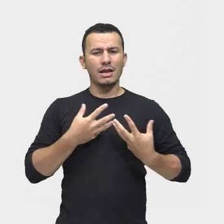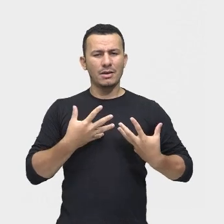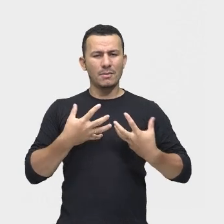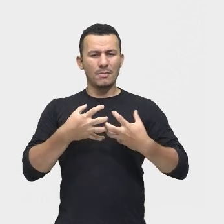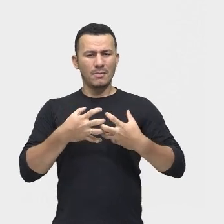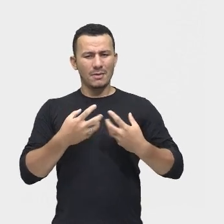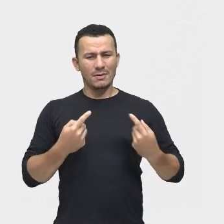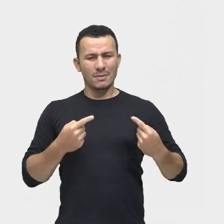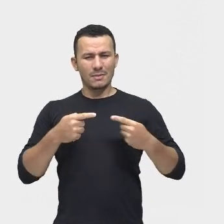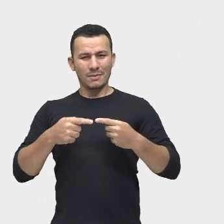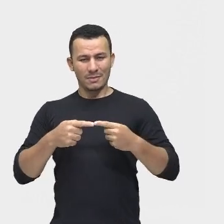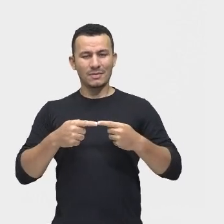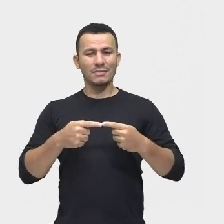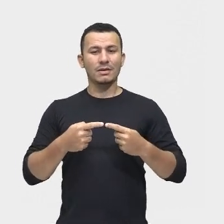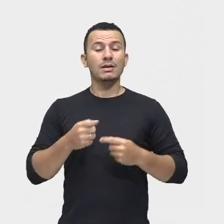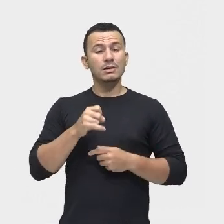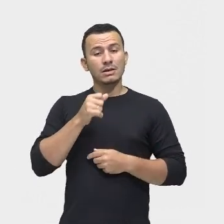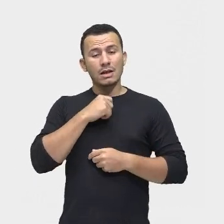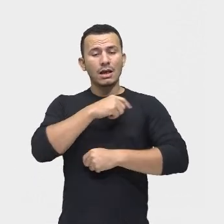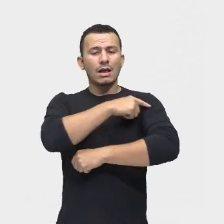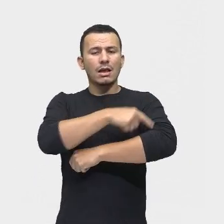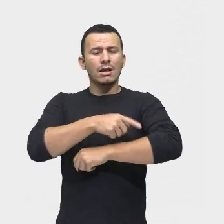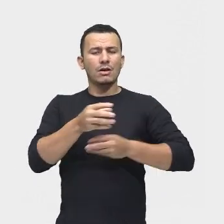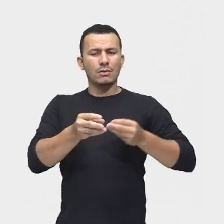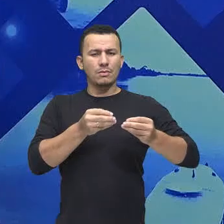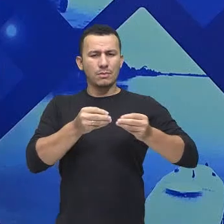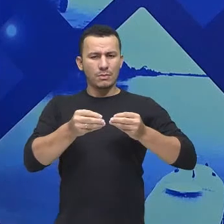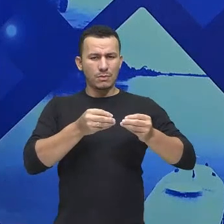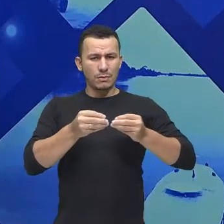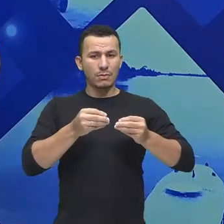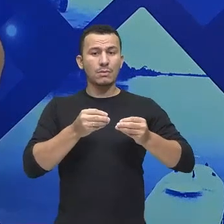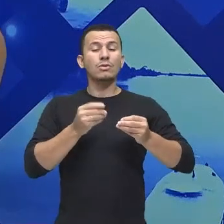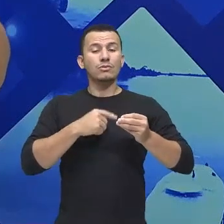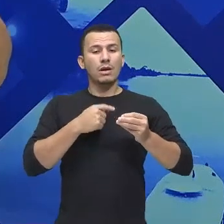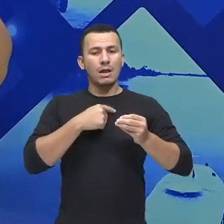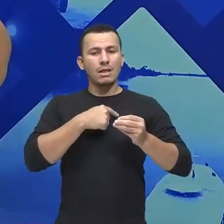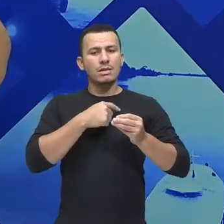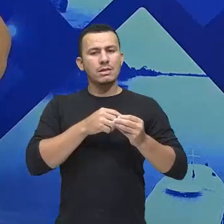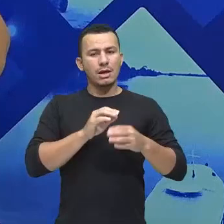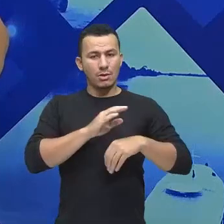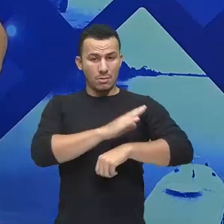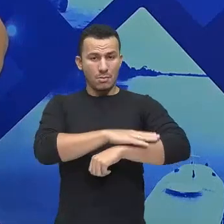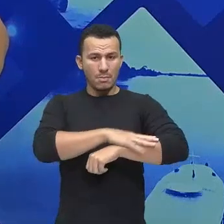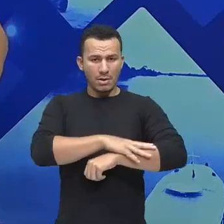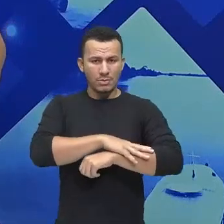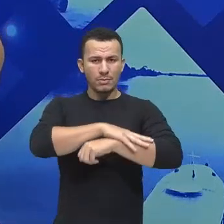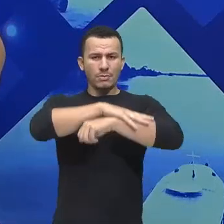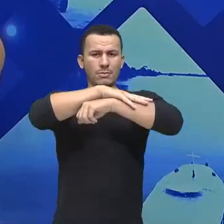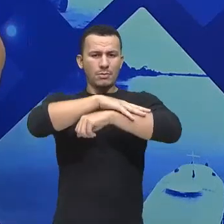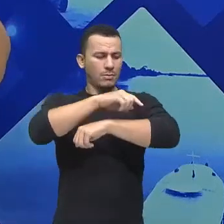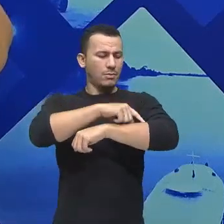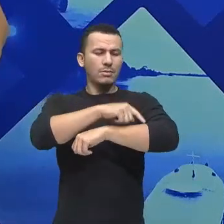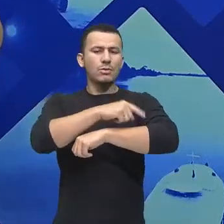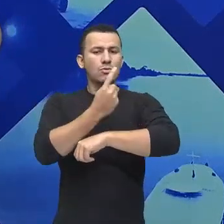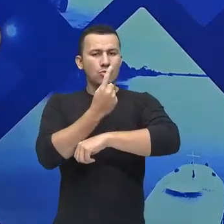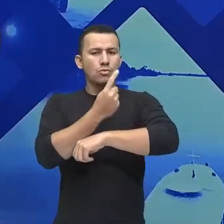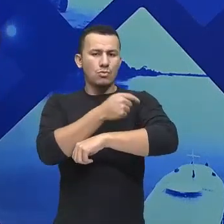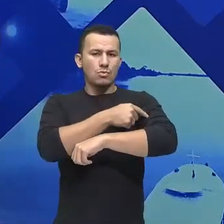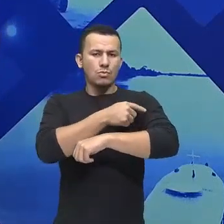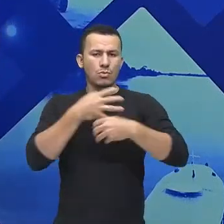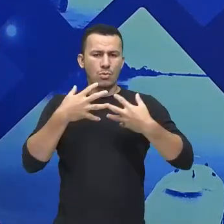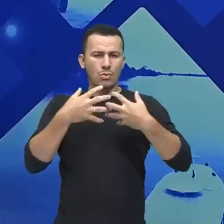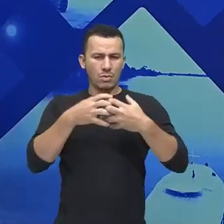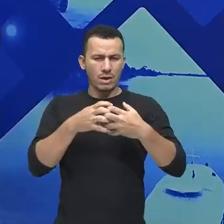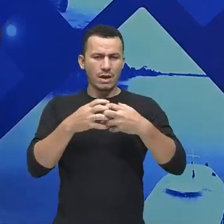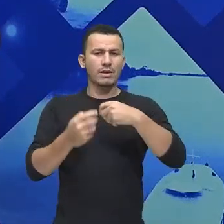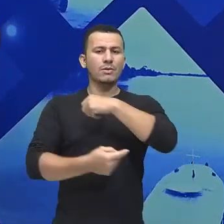só, a gente relaxa o braço. Quando o braço levanta, os músculos antagônicos, um vai ficar relaxado, o outro